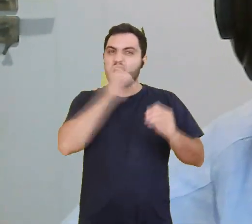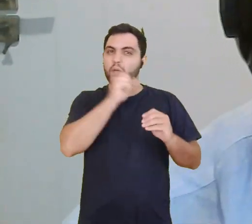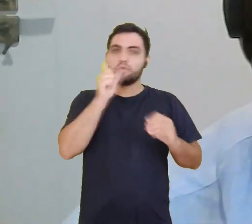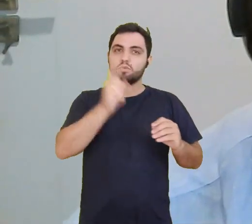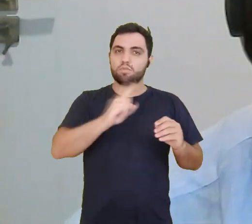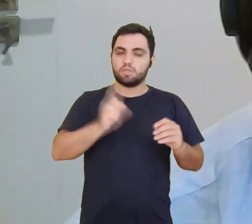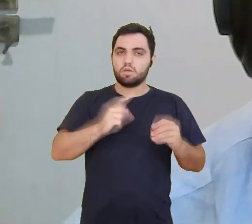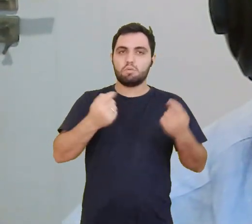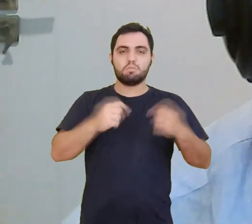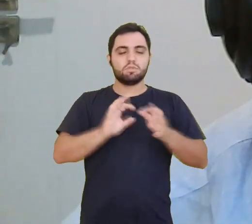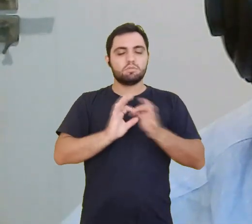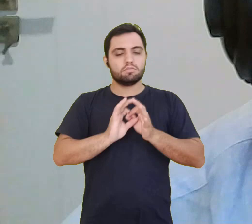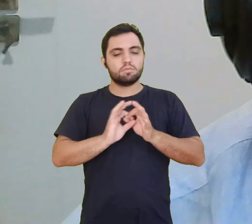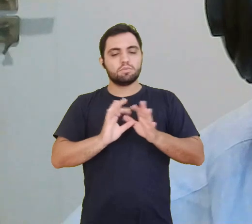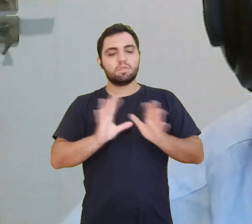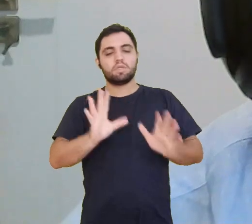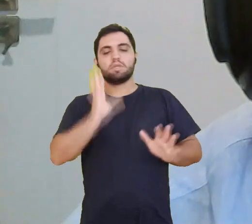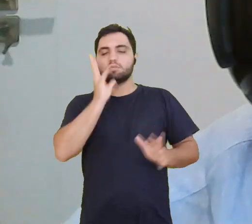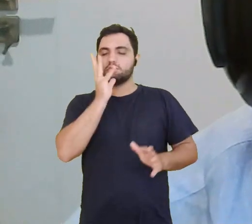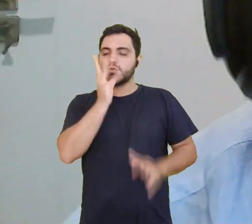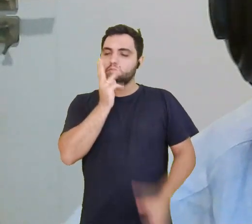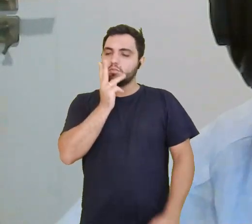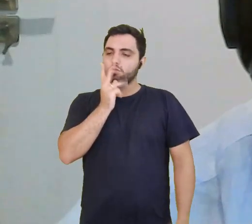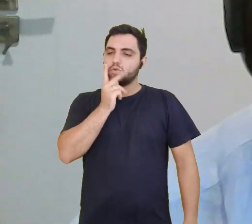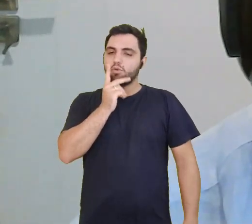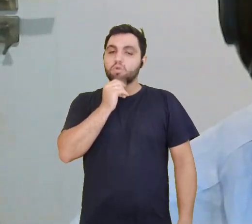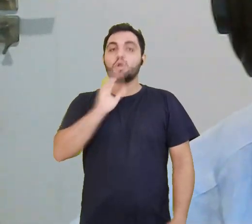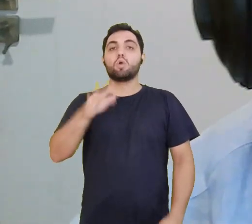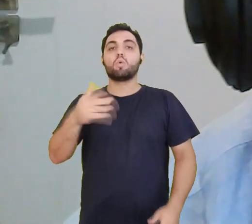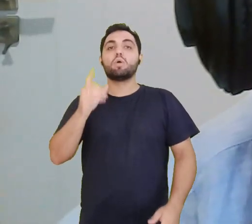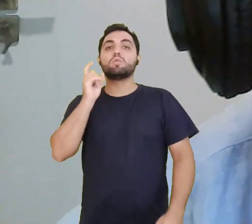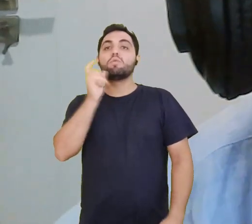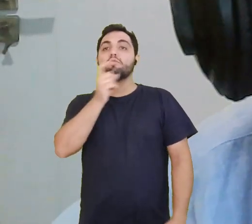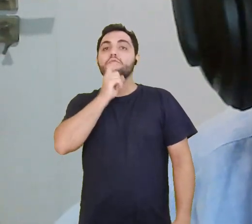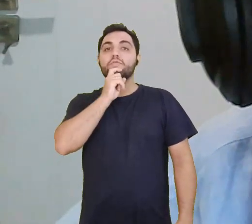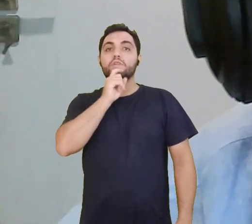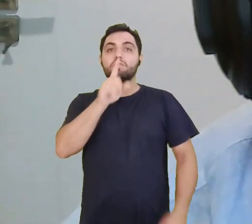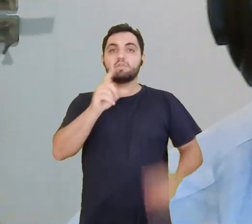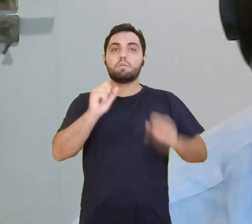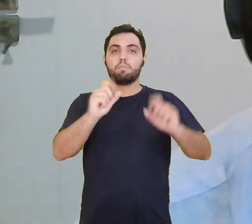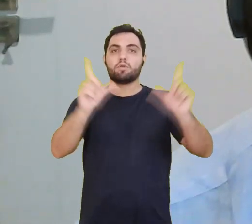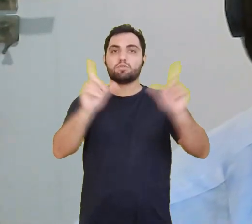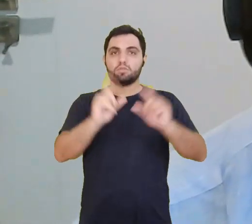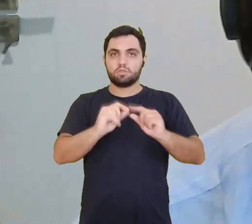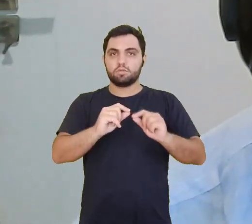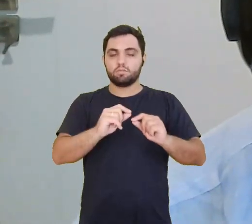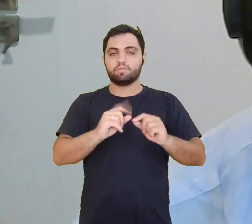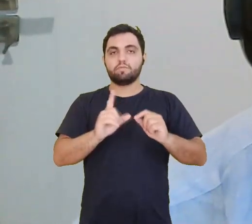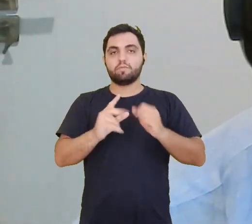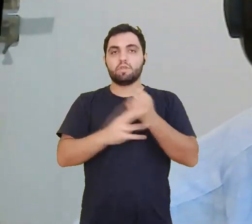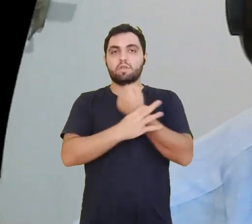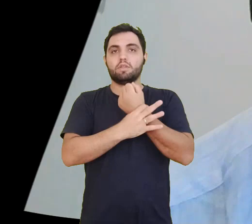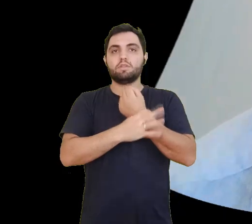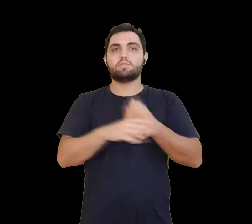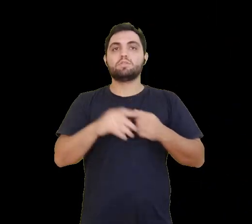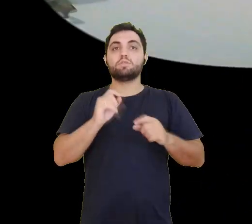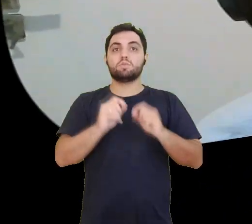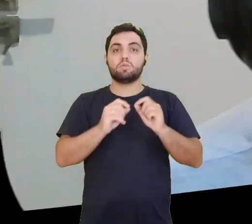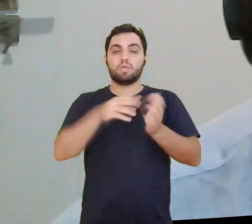da base, né, ficar fria também. Aí você, quando ela estiver fria, aí você desliga. Isso vai garantir que a sua impressora vai durar muito tempo.